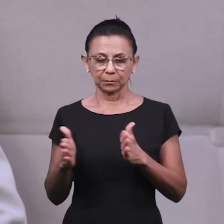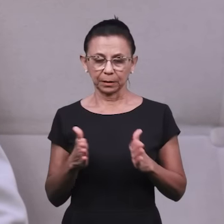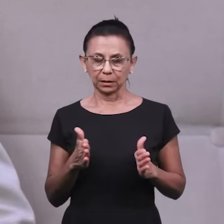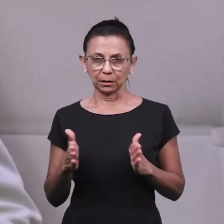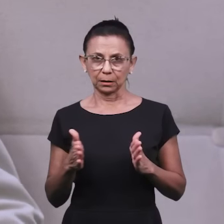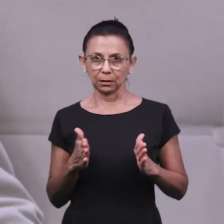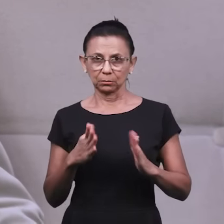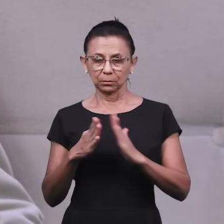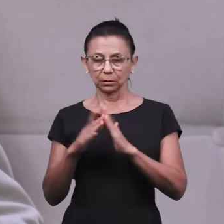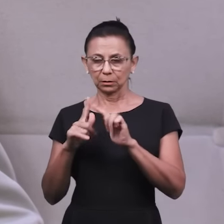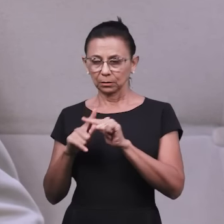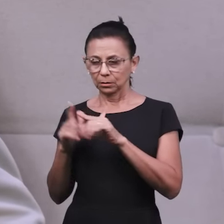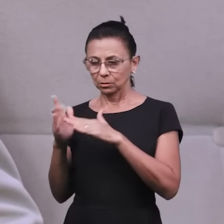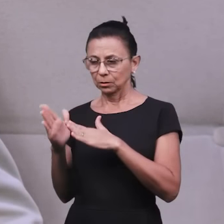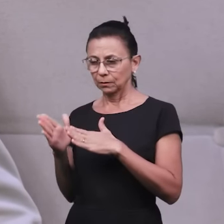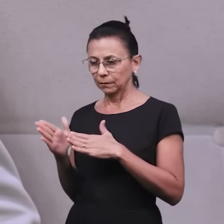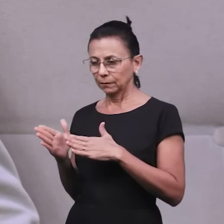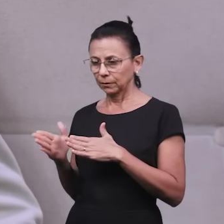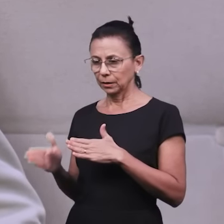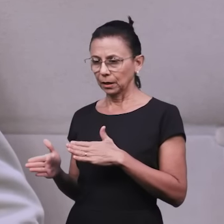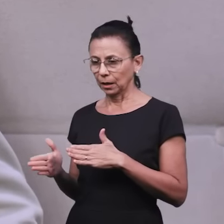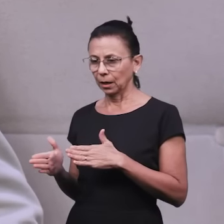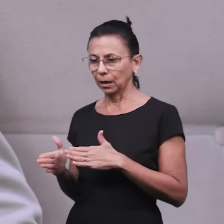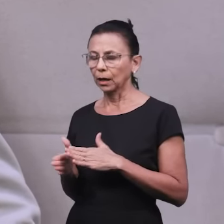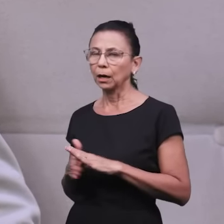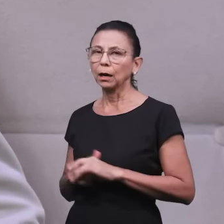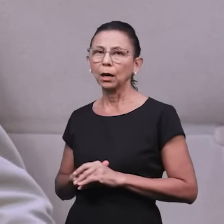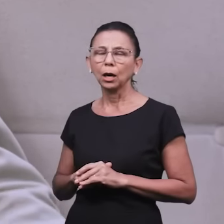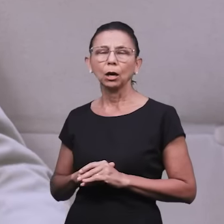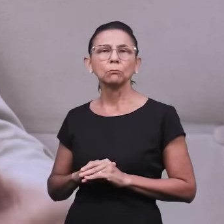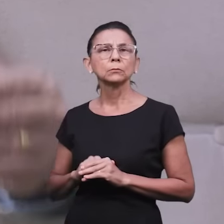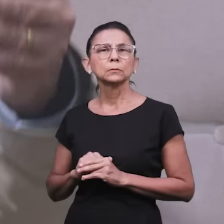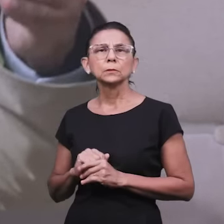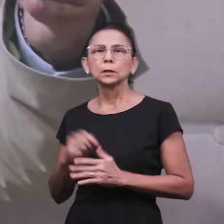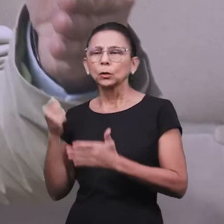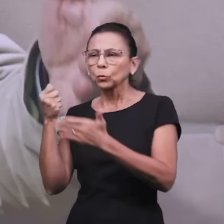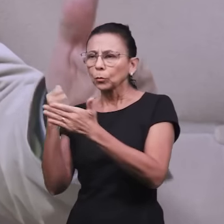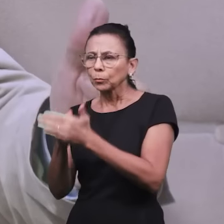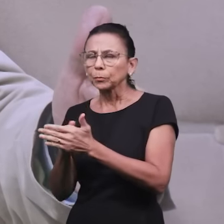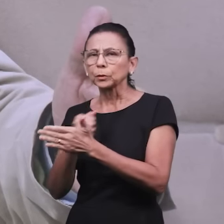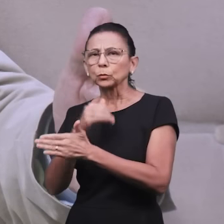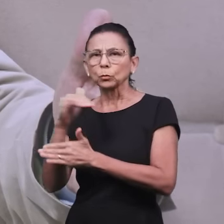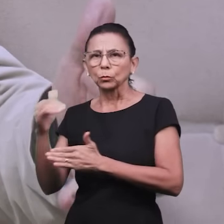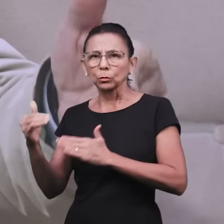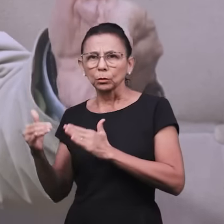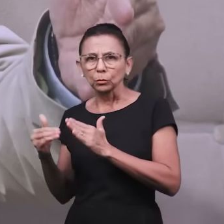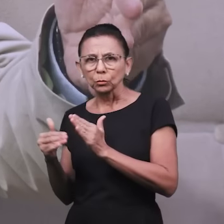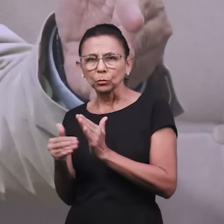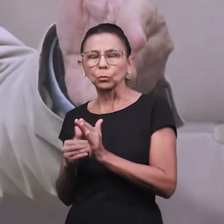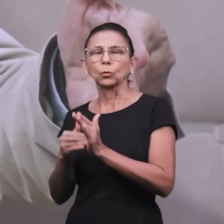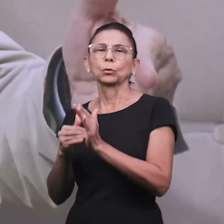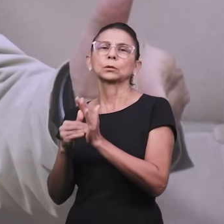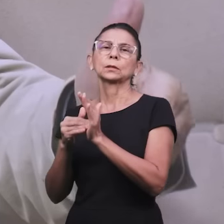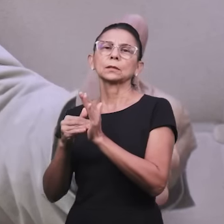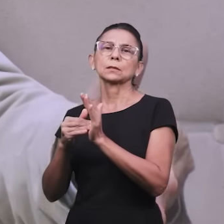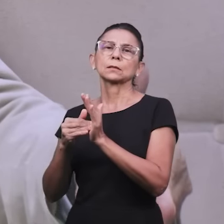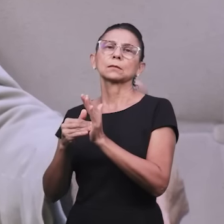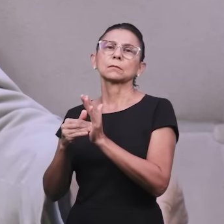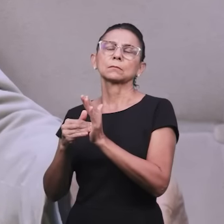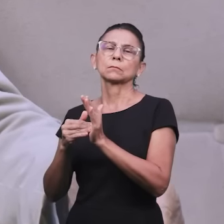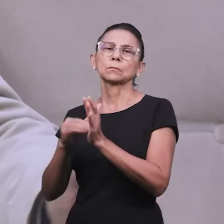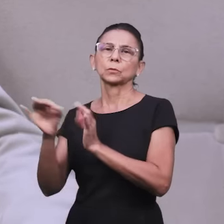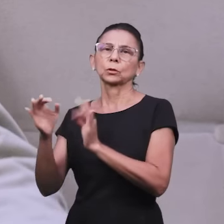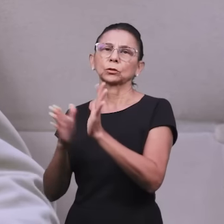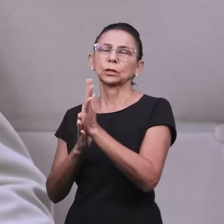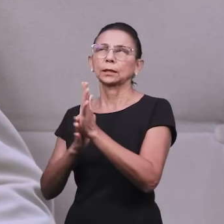fiel, que o pastor Sérgio explicou, após cumprir a sua missão dentro do plano